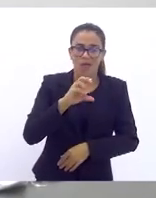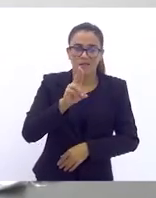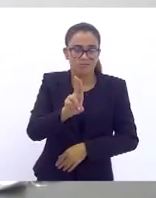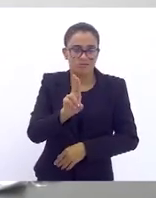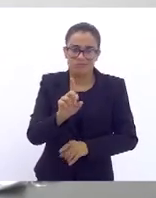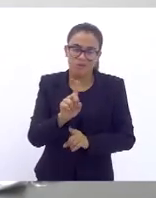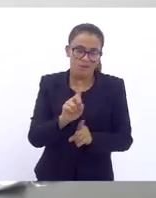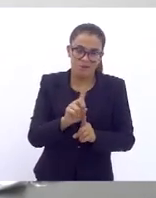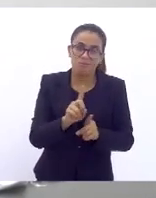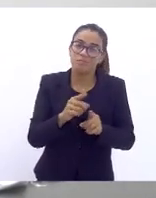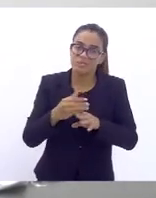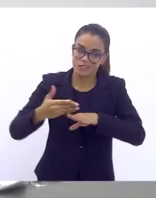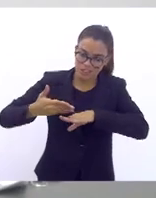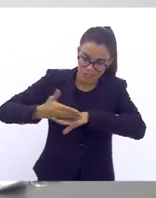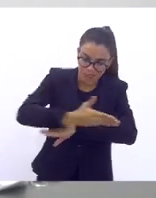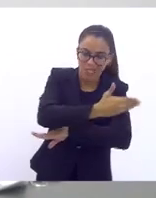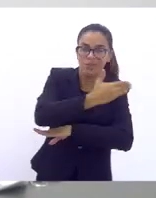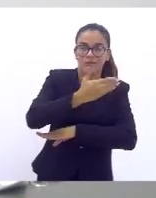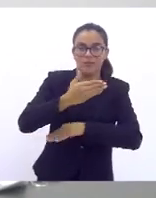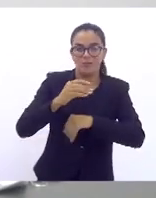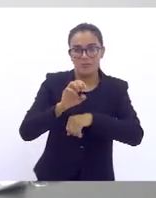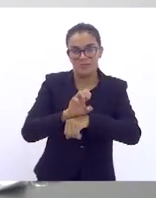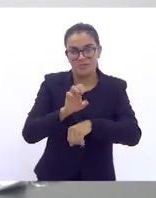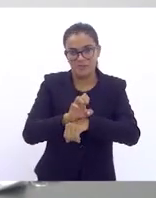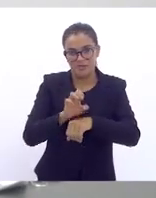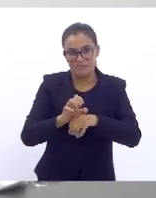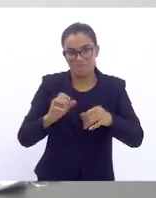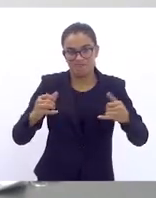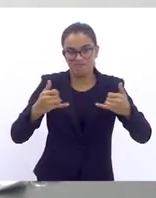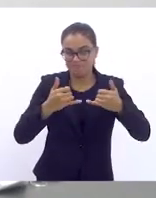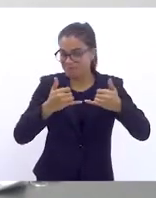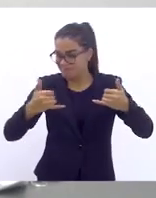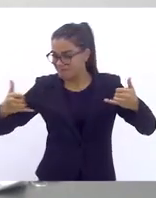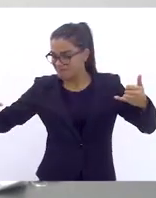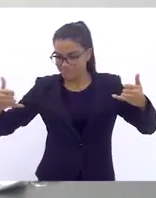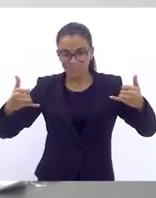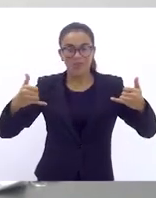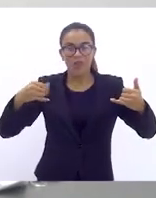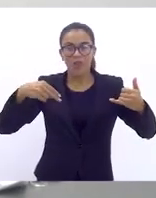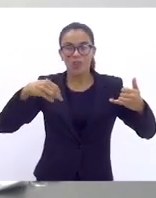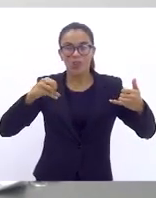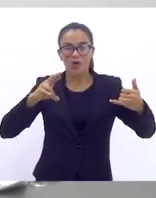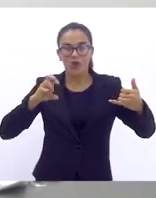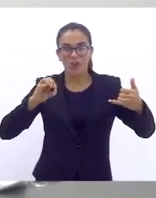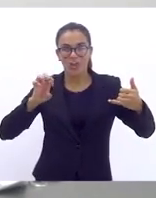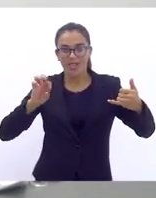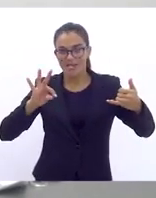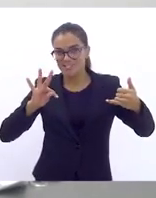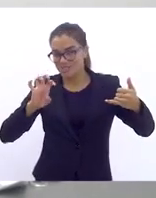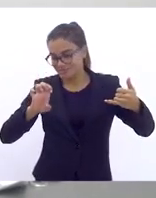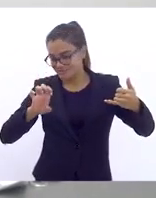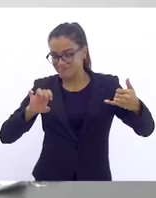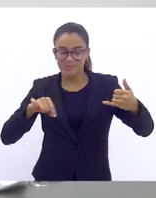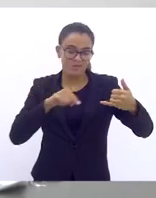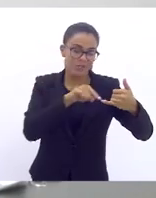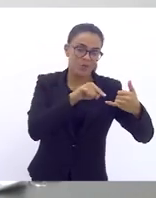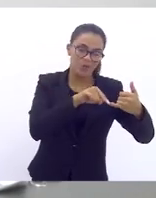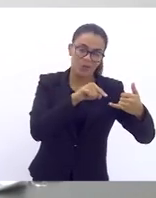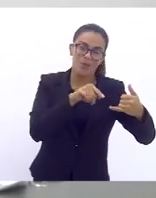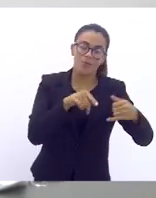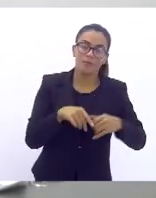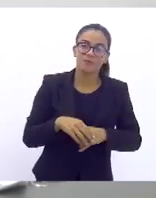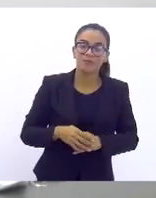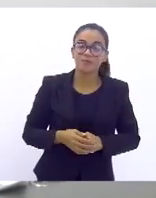o nosso estado né para ligar o centro sul Noroeste e o porto do aço